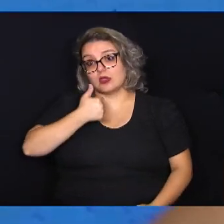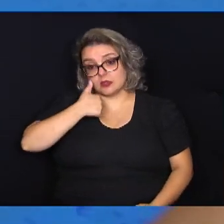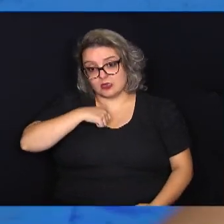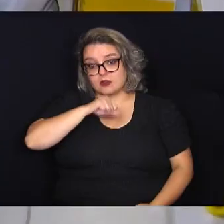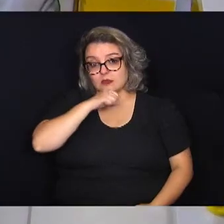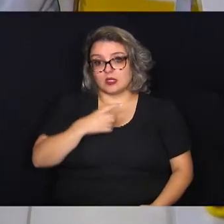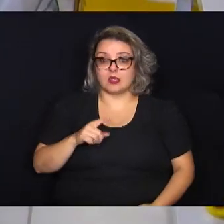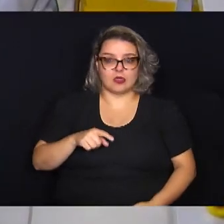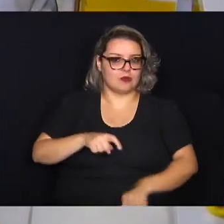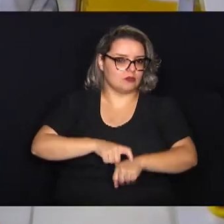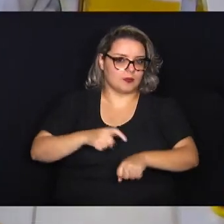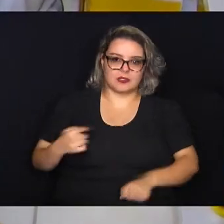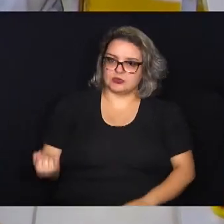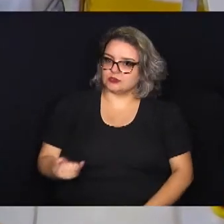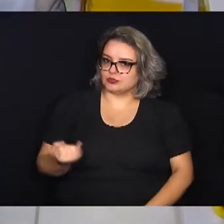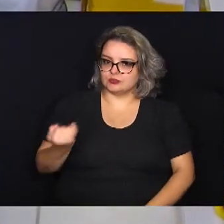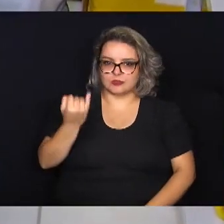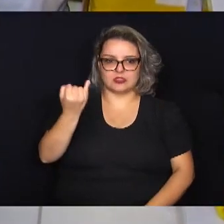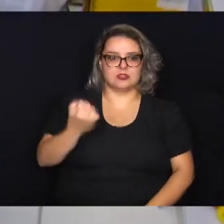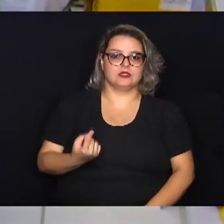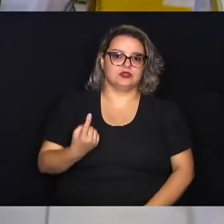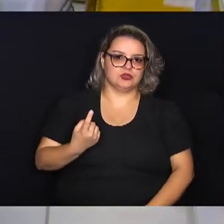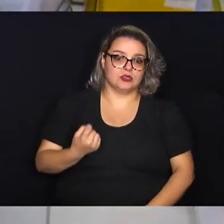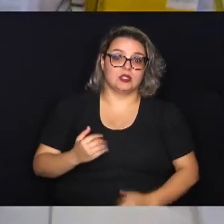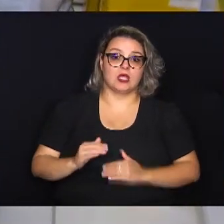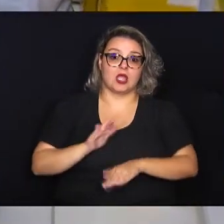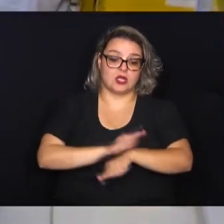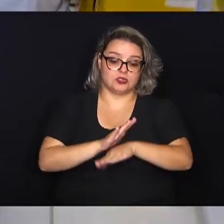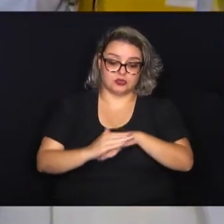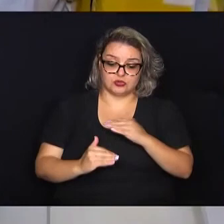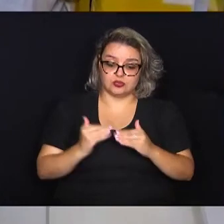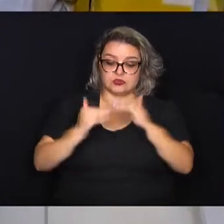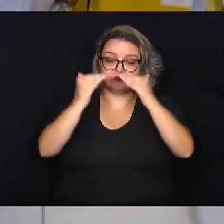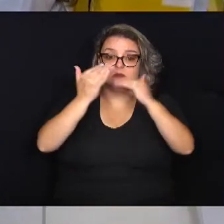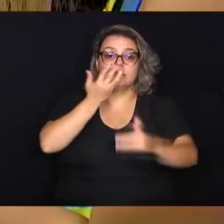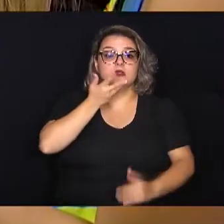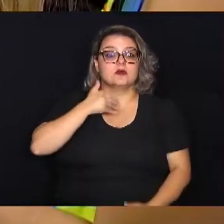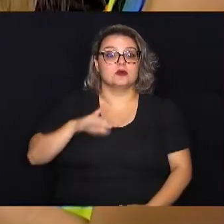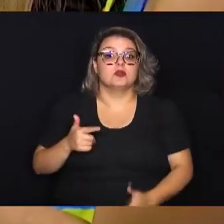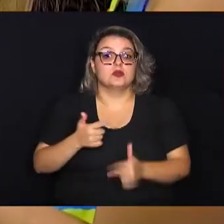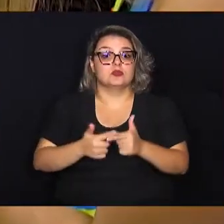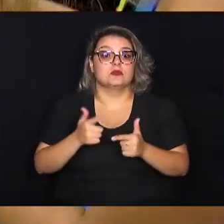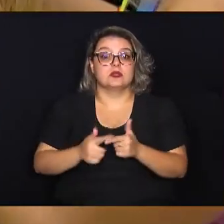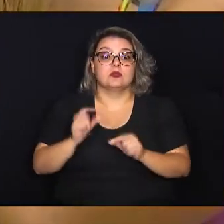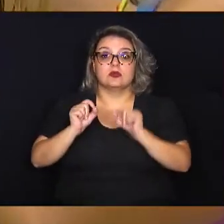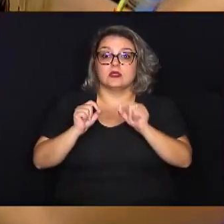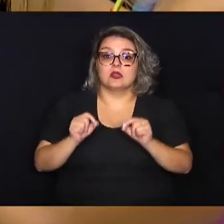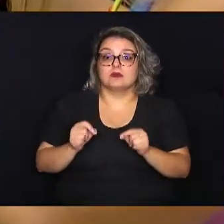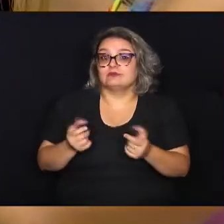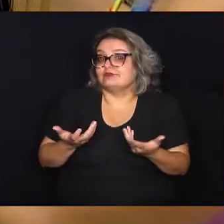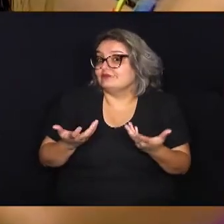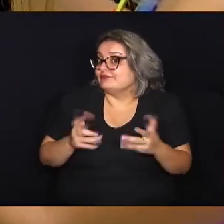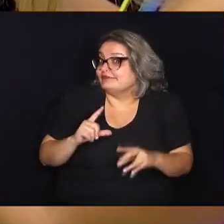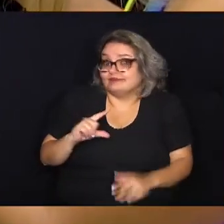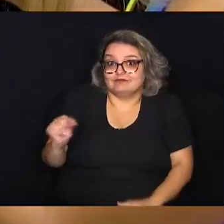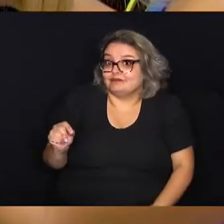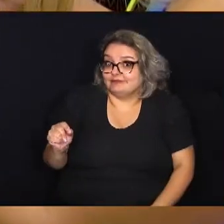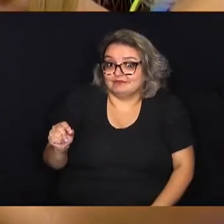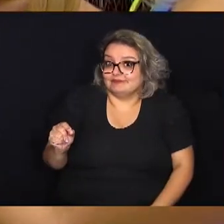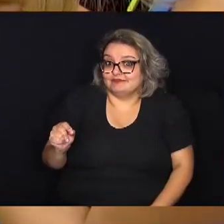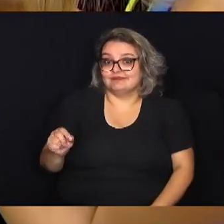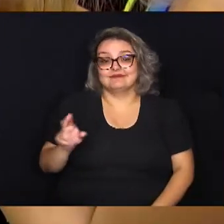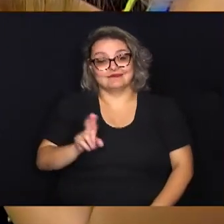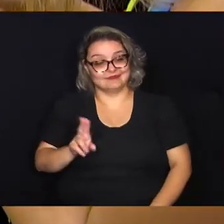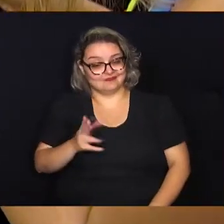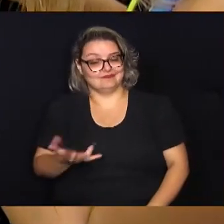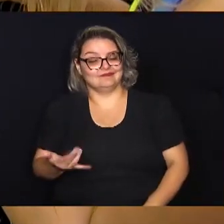único, já que ajuda no desenvolvimento das crianças. E um dos problemas é que elas não querem ir embora e usam das artimanhas